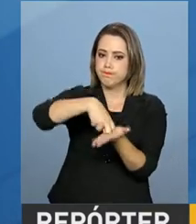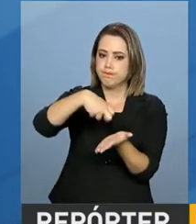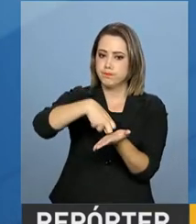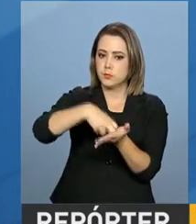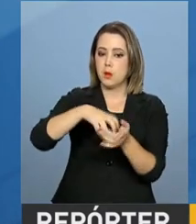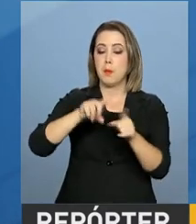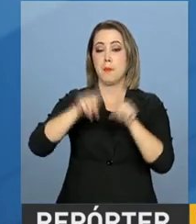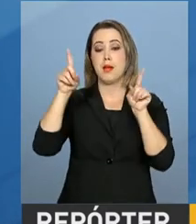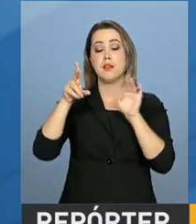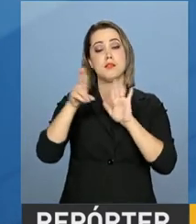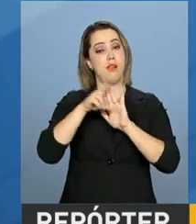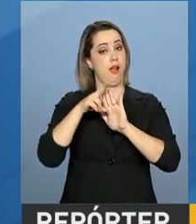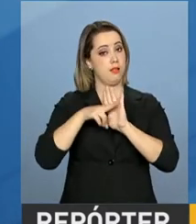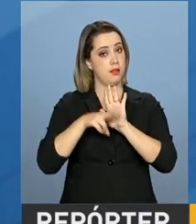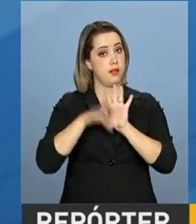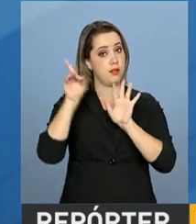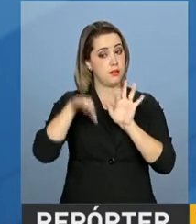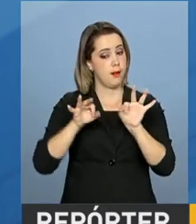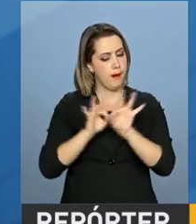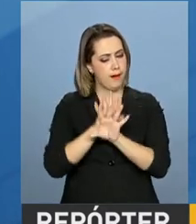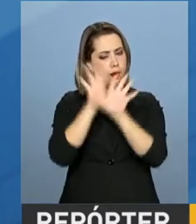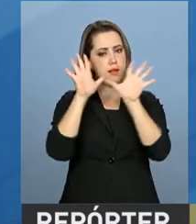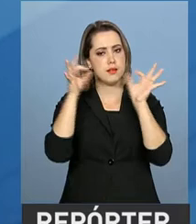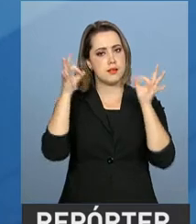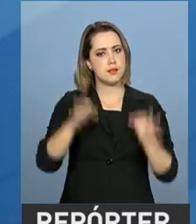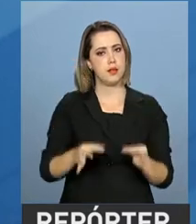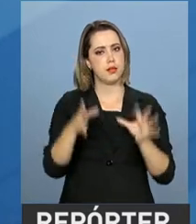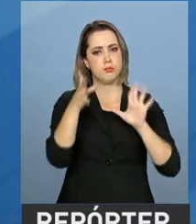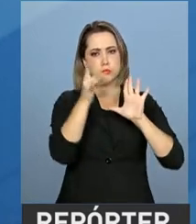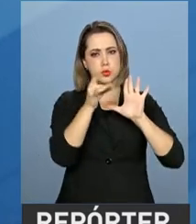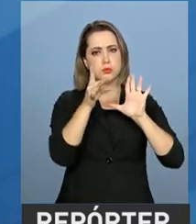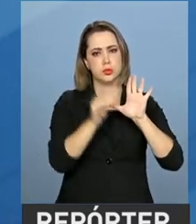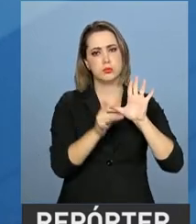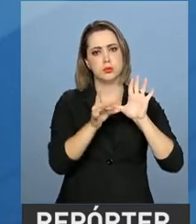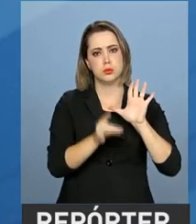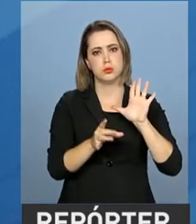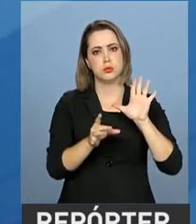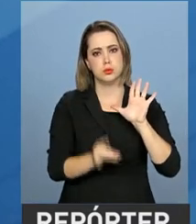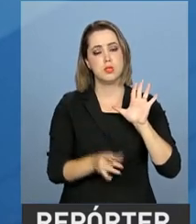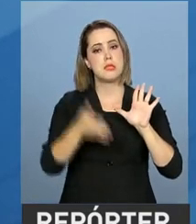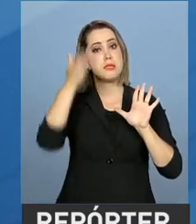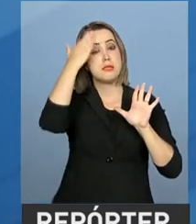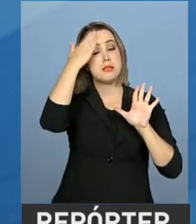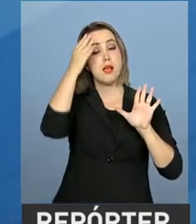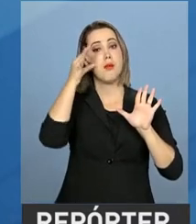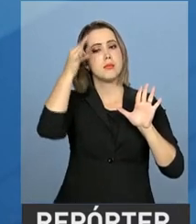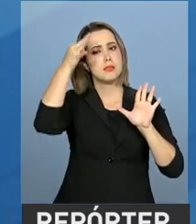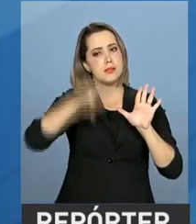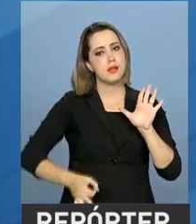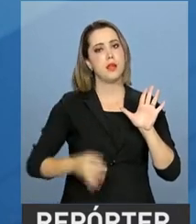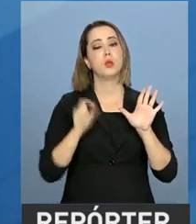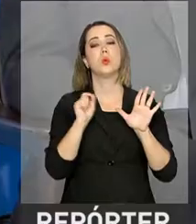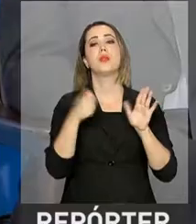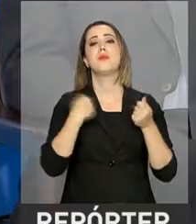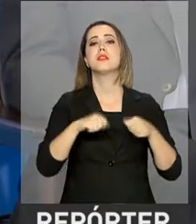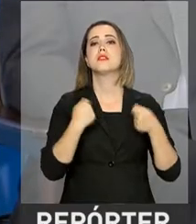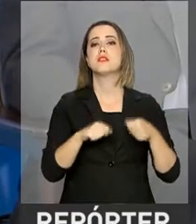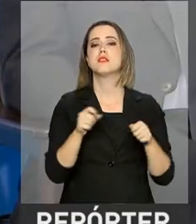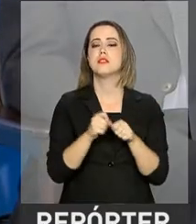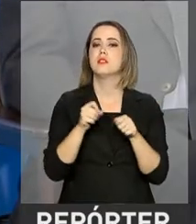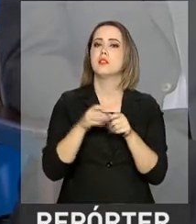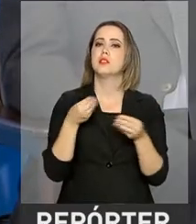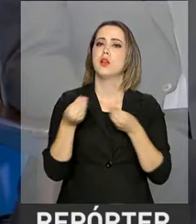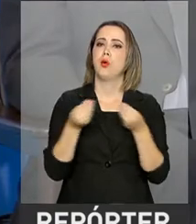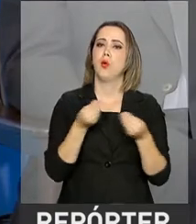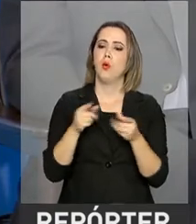procedimento para que também o empresário ele saiba exatamente o que ele tem que fazer de que modo